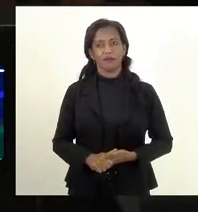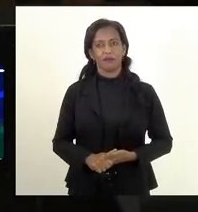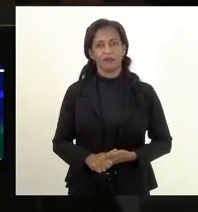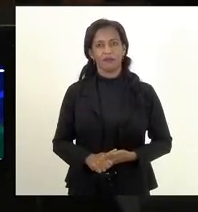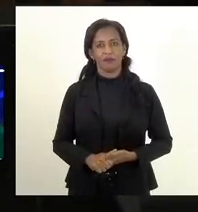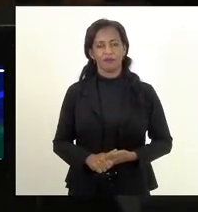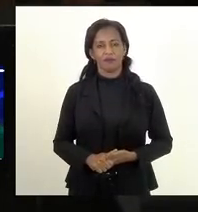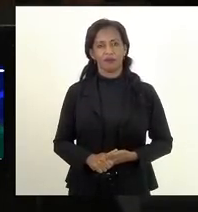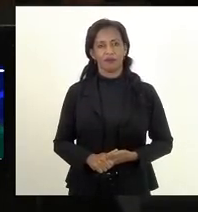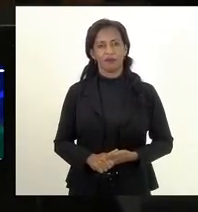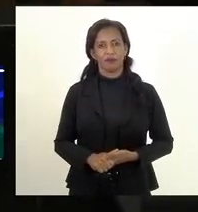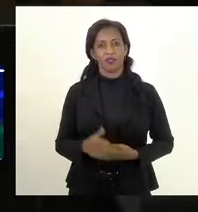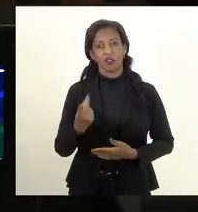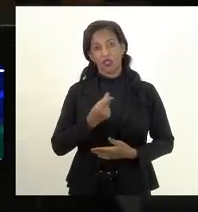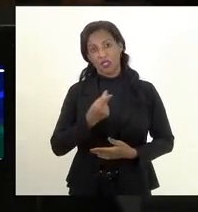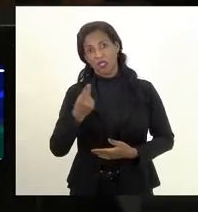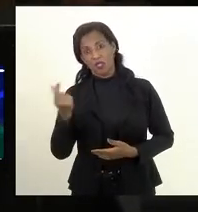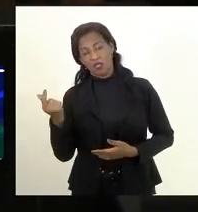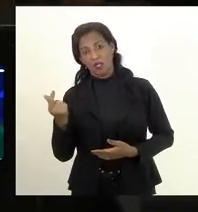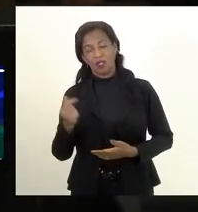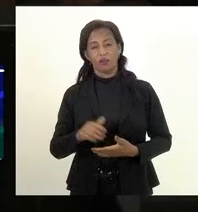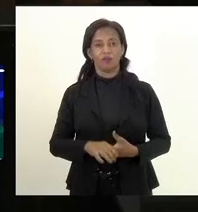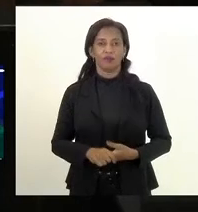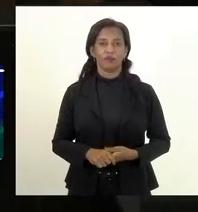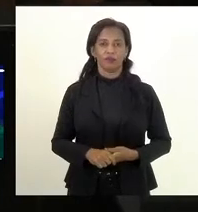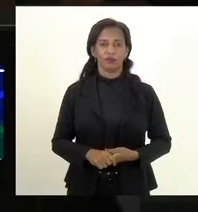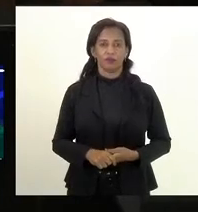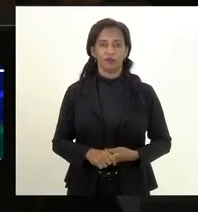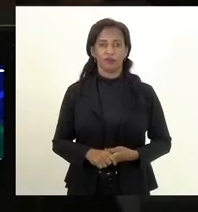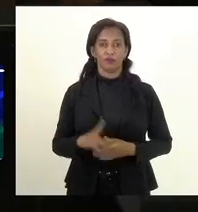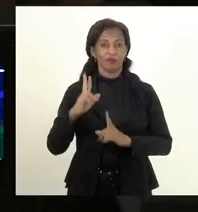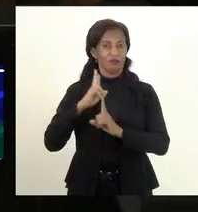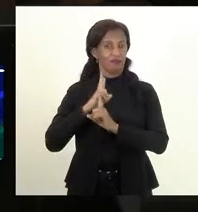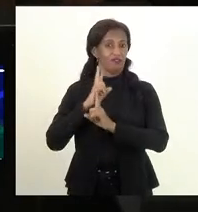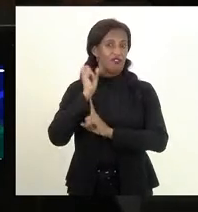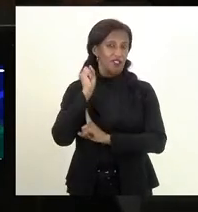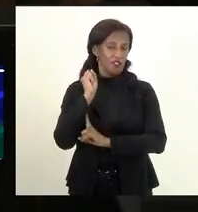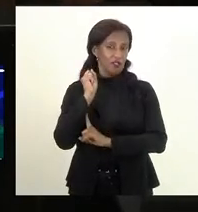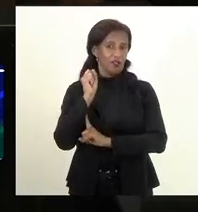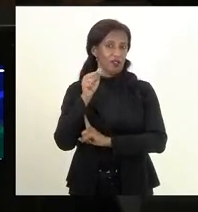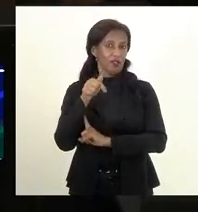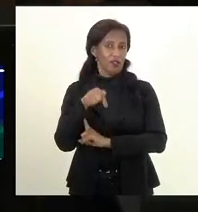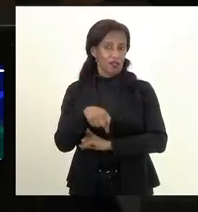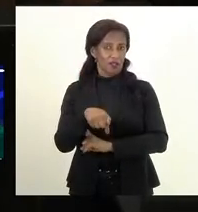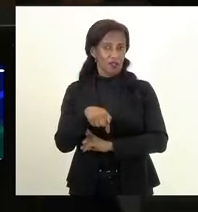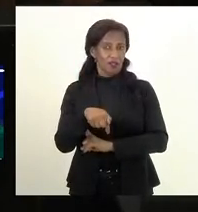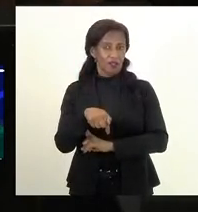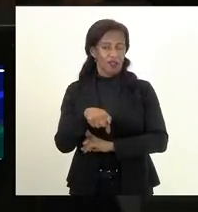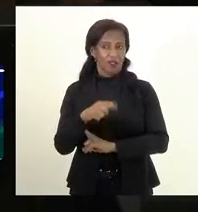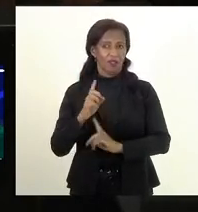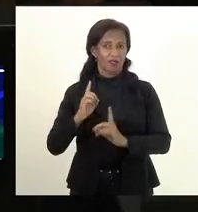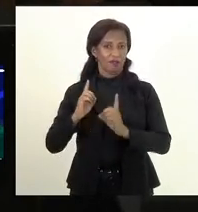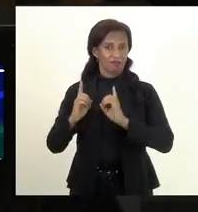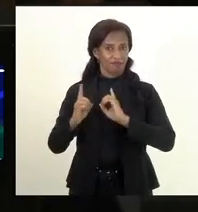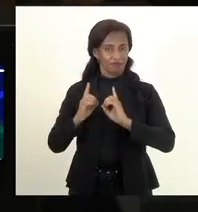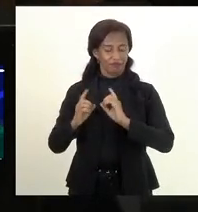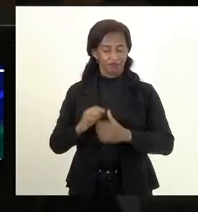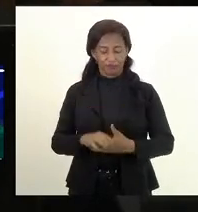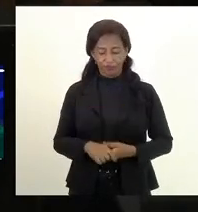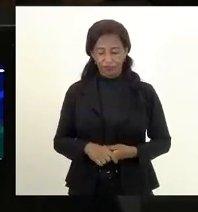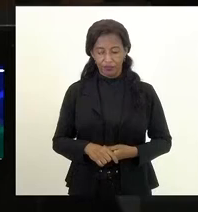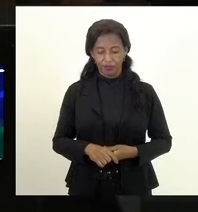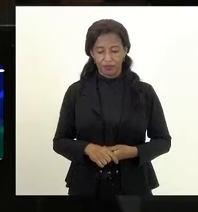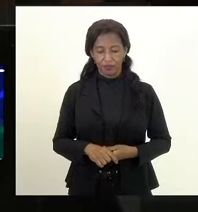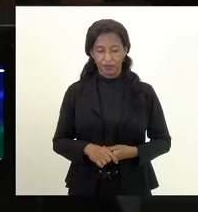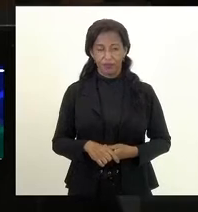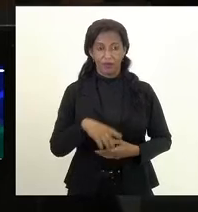de que isso saiamos vitoriosos nesse embate Oi e o